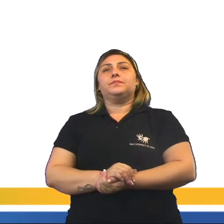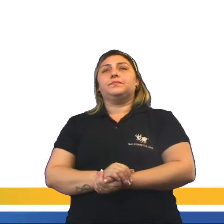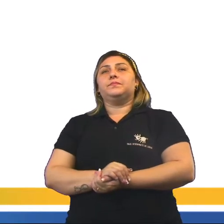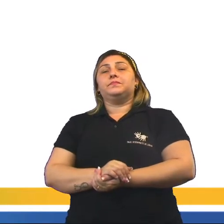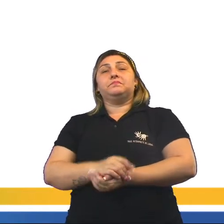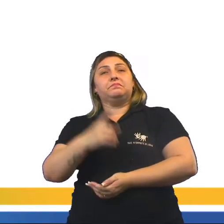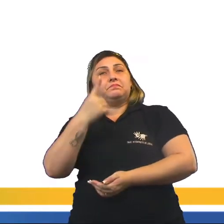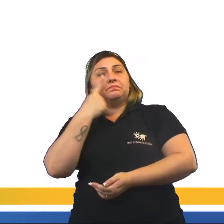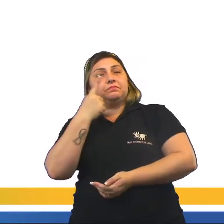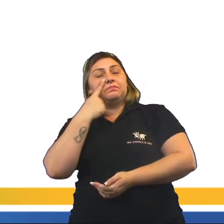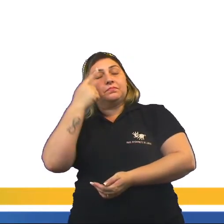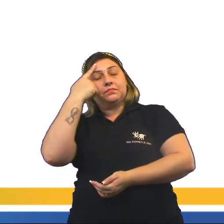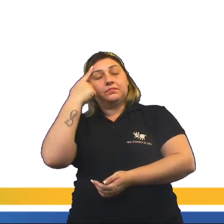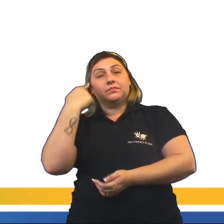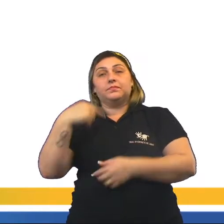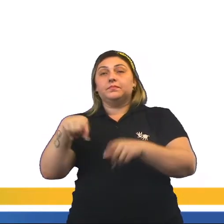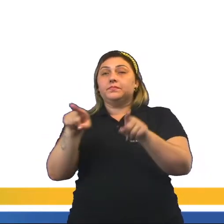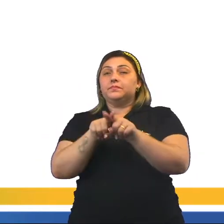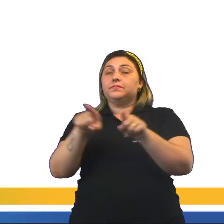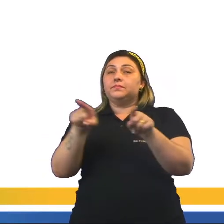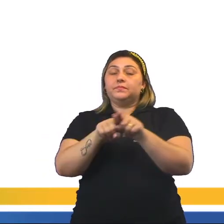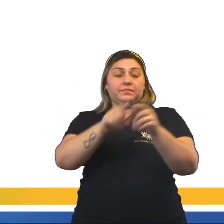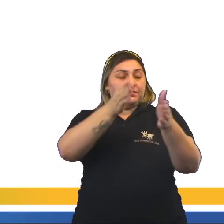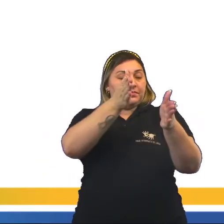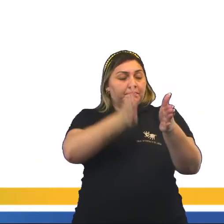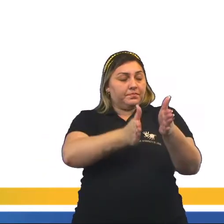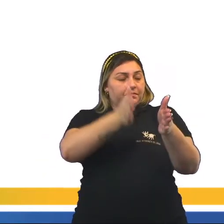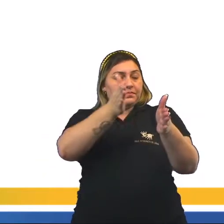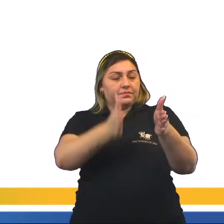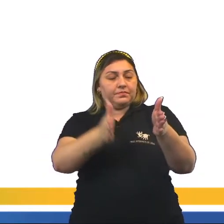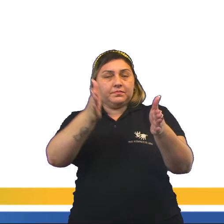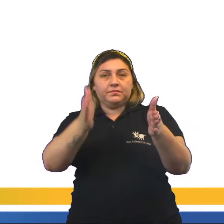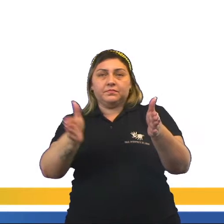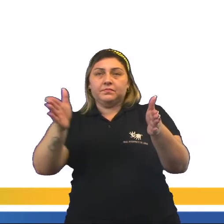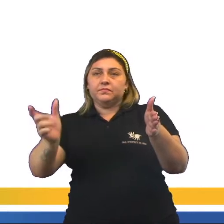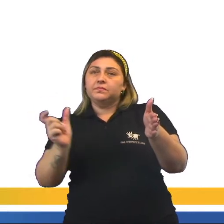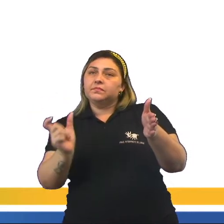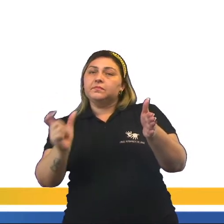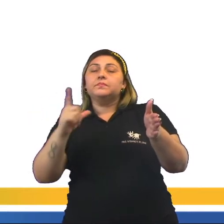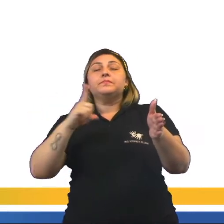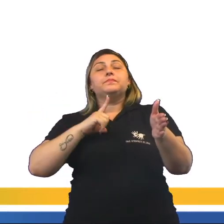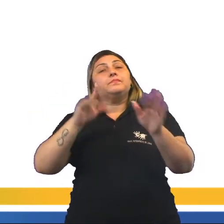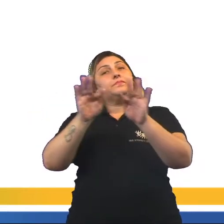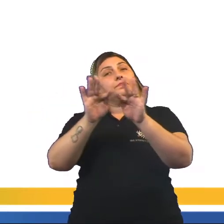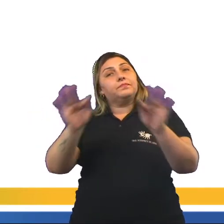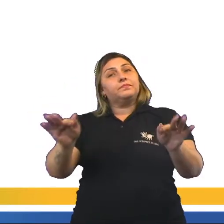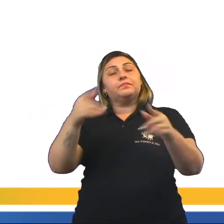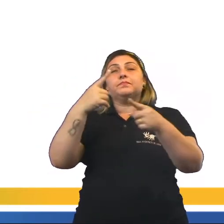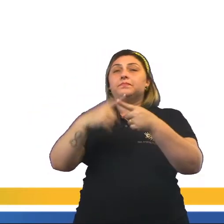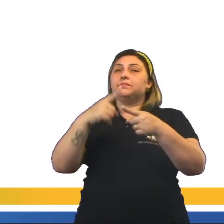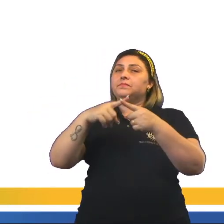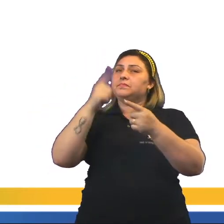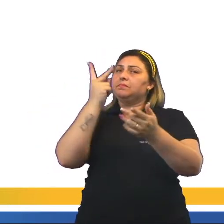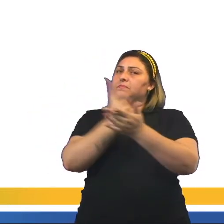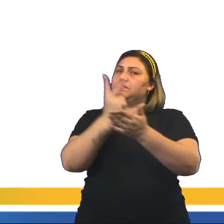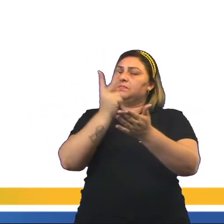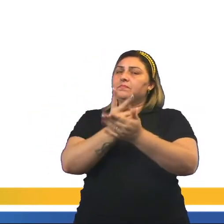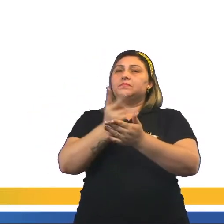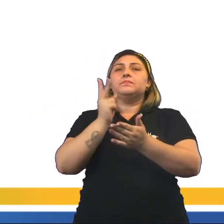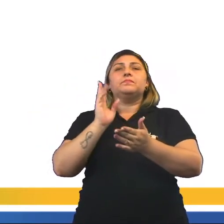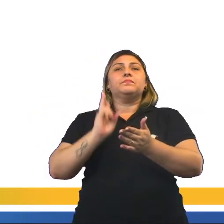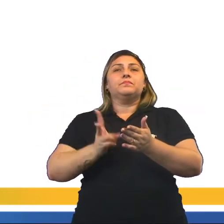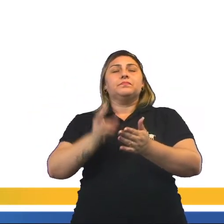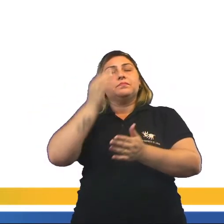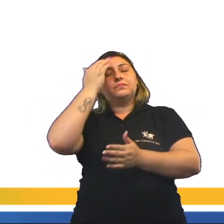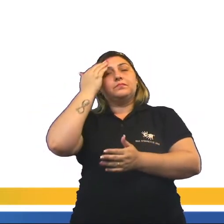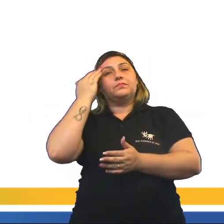yesterday? Observem também, pessoal, a ordem em que essas palavras aparecem na frase, porque elas vão sempre seguir essa mesma ordem,